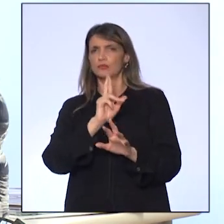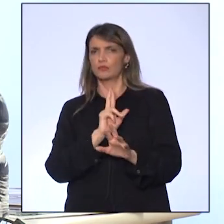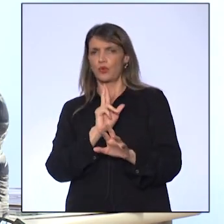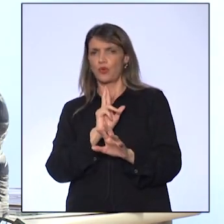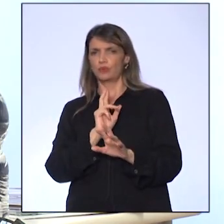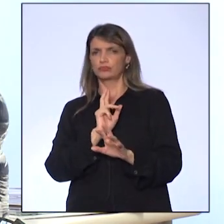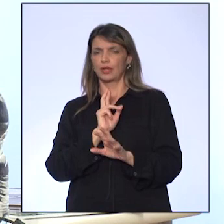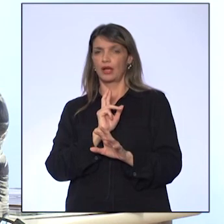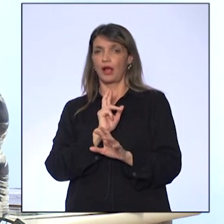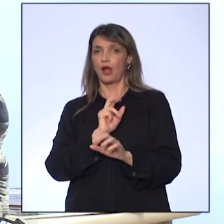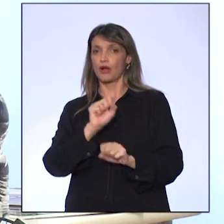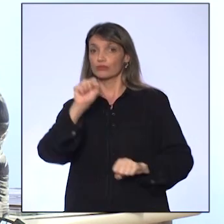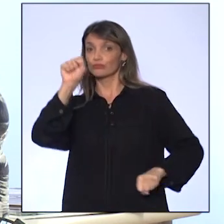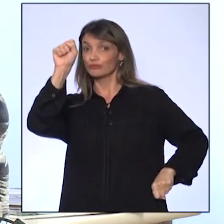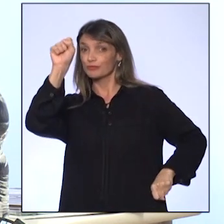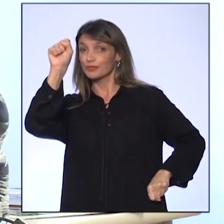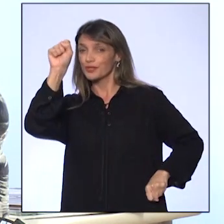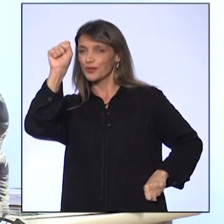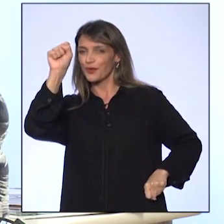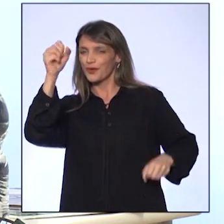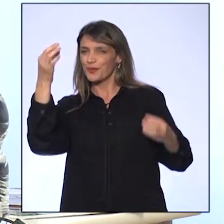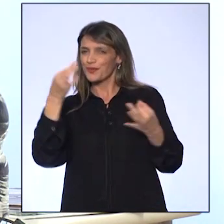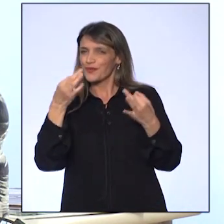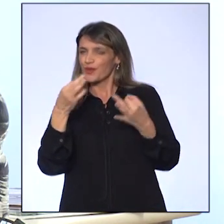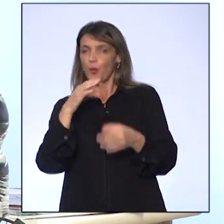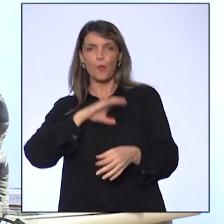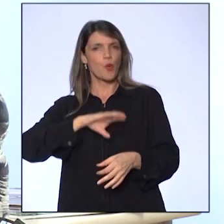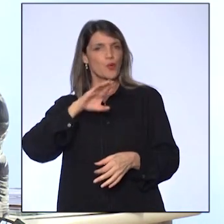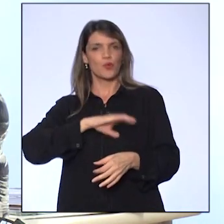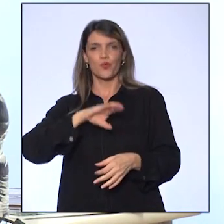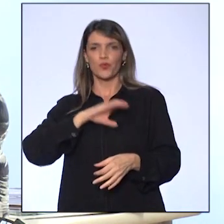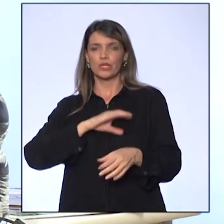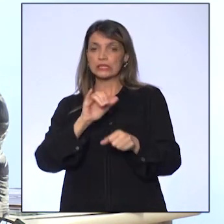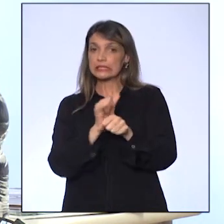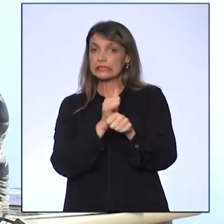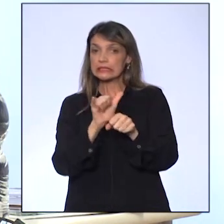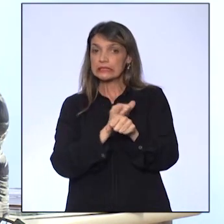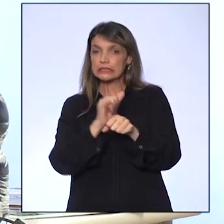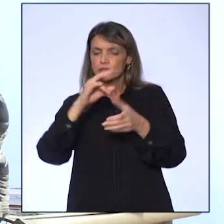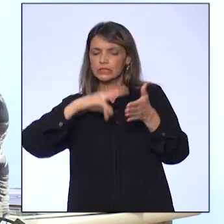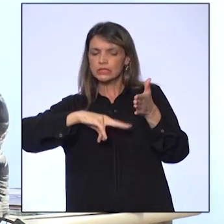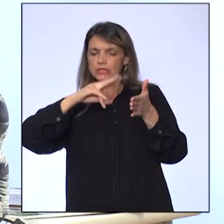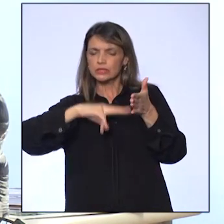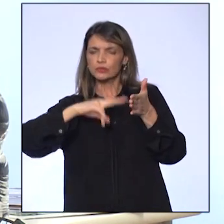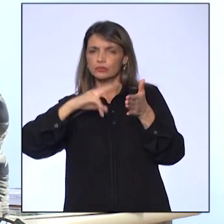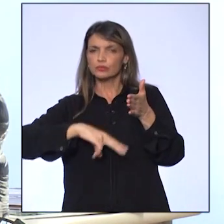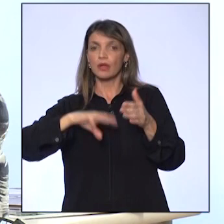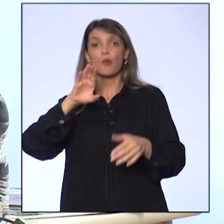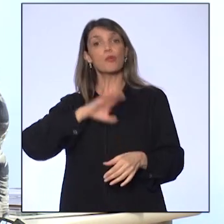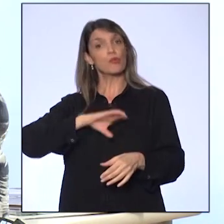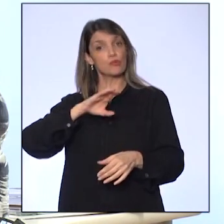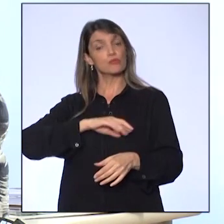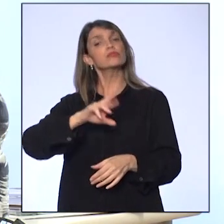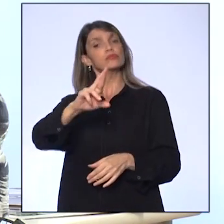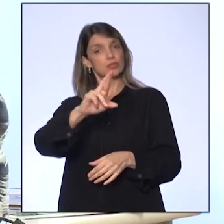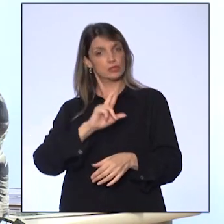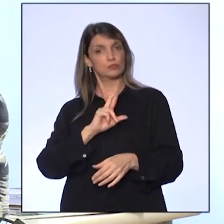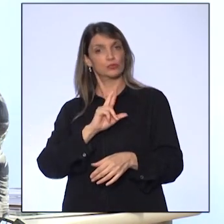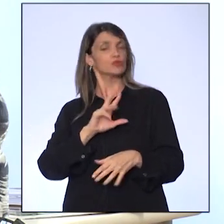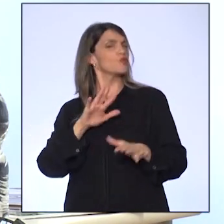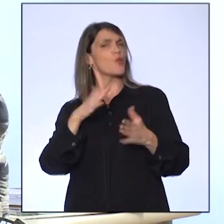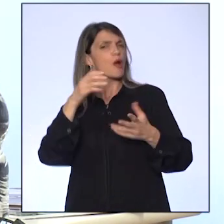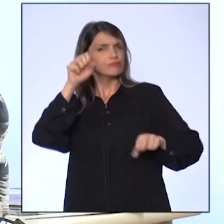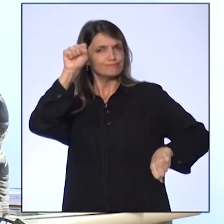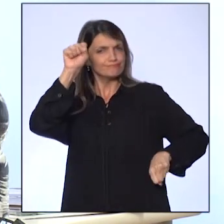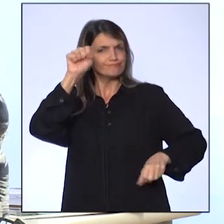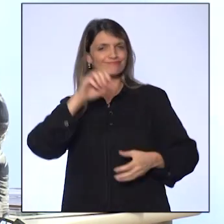super-herói favorito em português. O foco hoje é estratégia de leitura. Então, em português, responda qual é o seu super-herói.